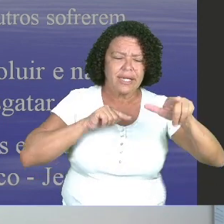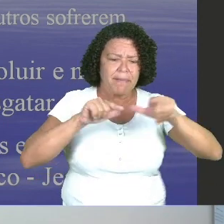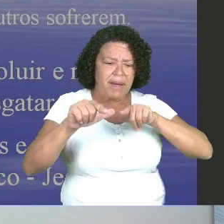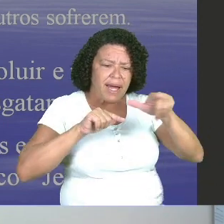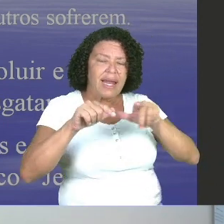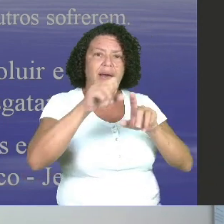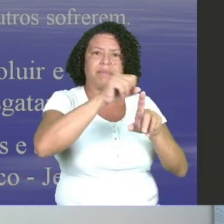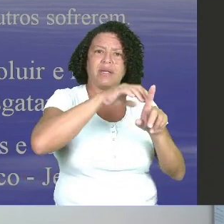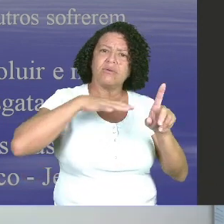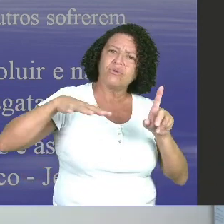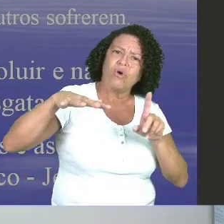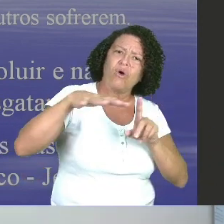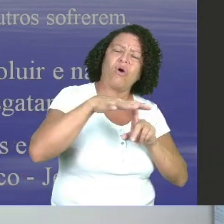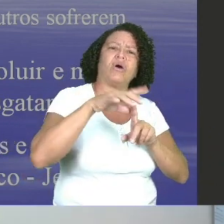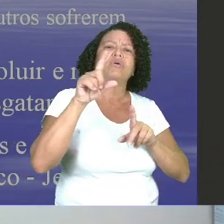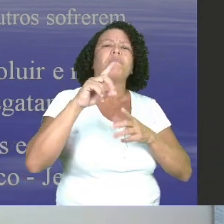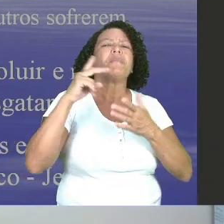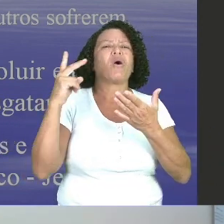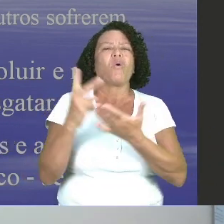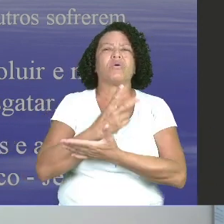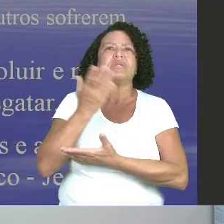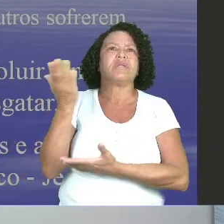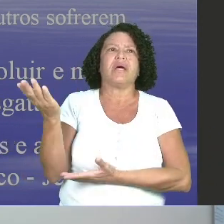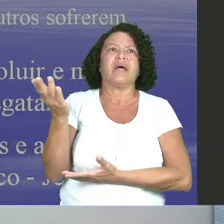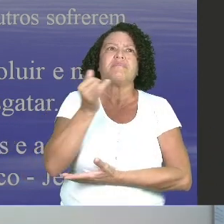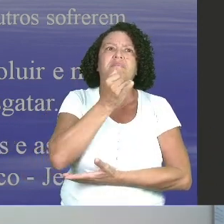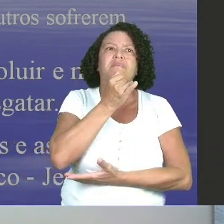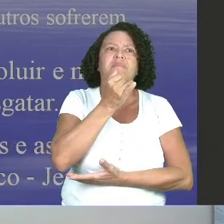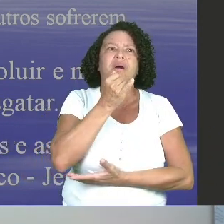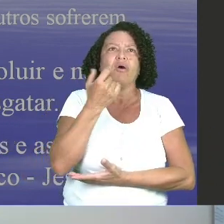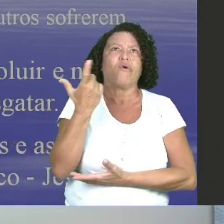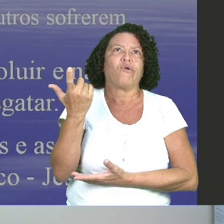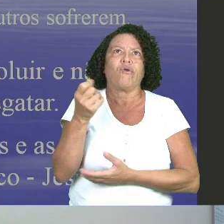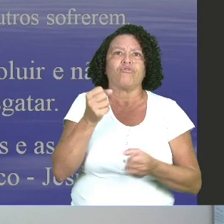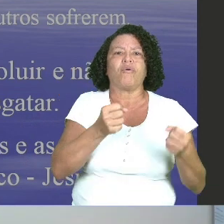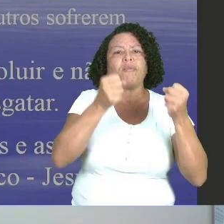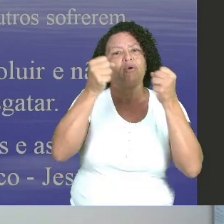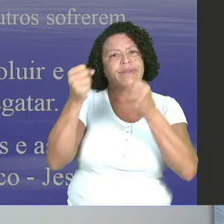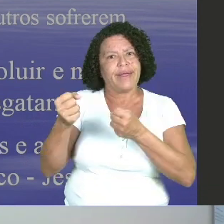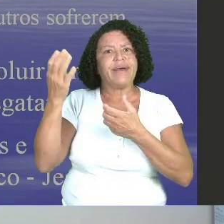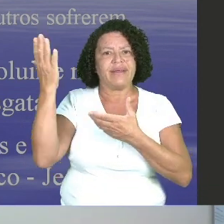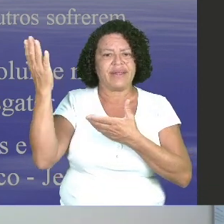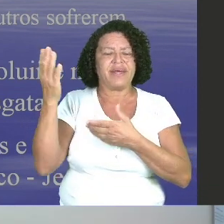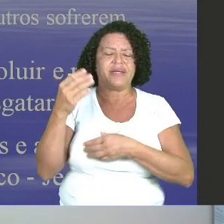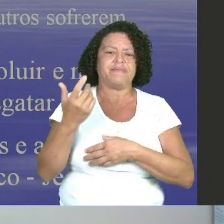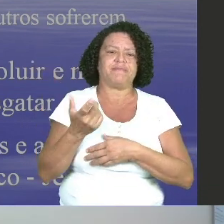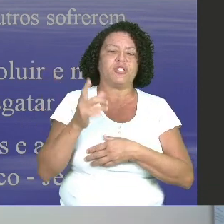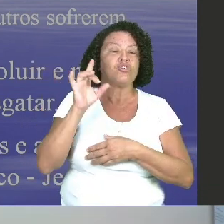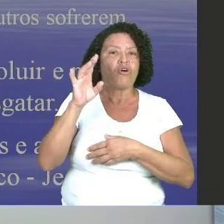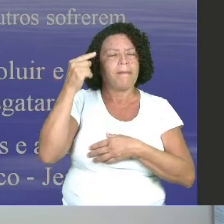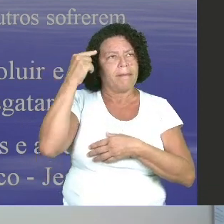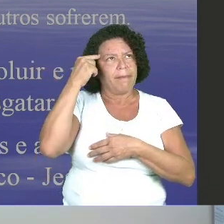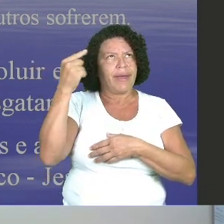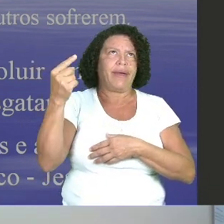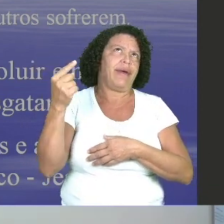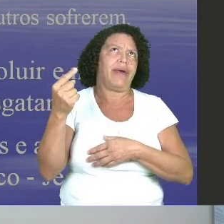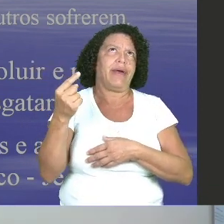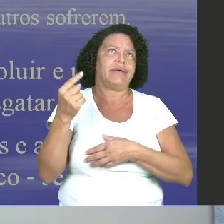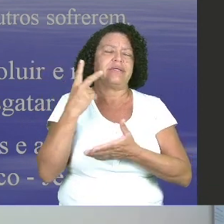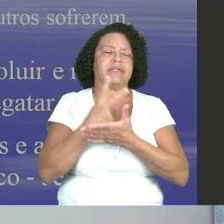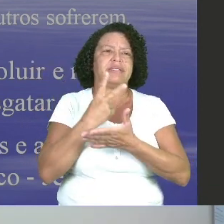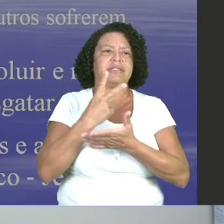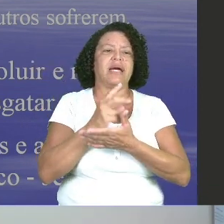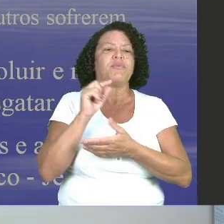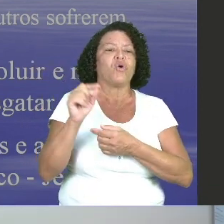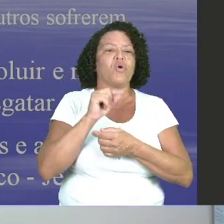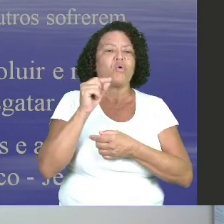sociedade. E não como acontece com os nossos governantes, que muitas vezes só pensam, ou na maioria das vezes,